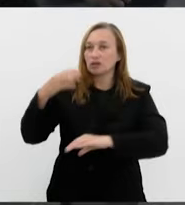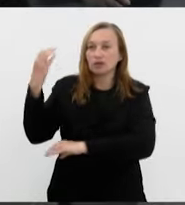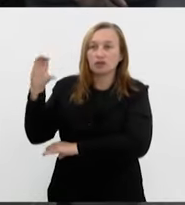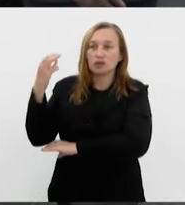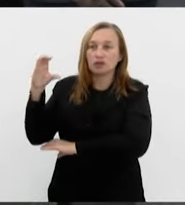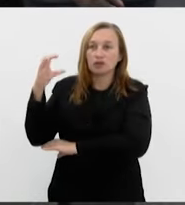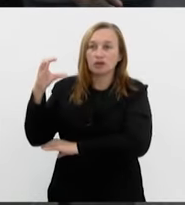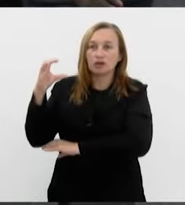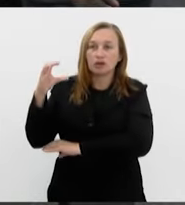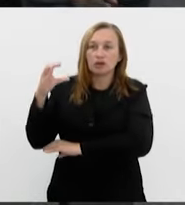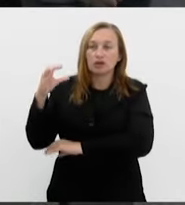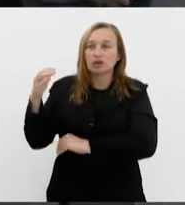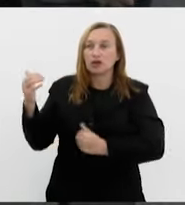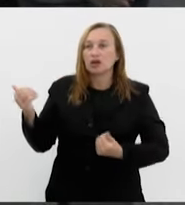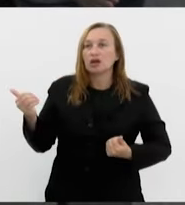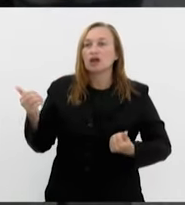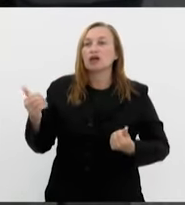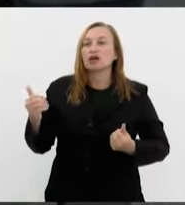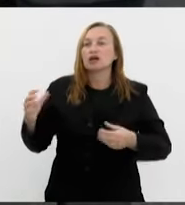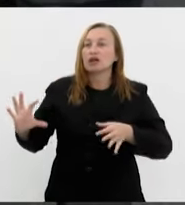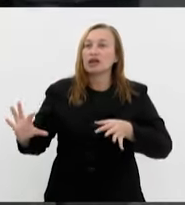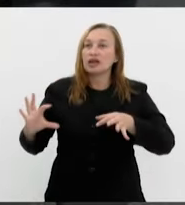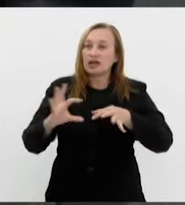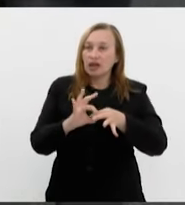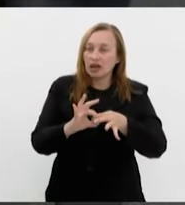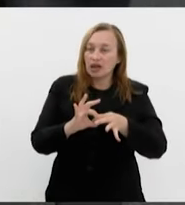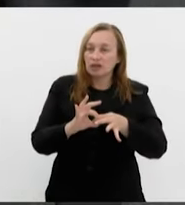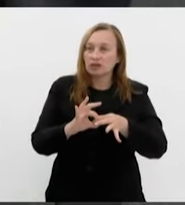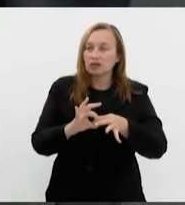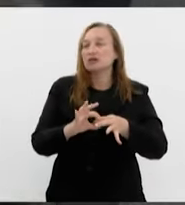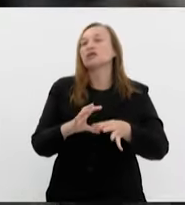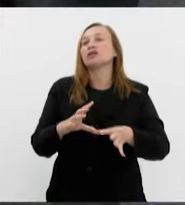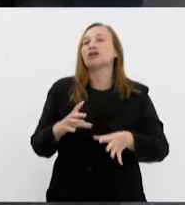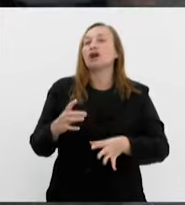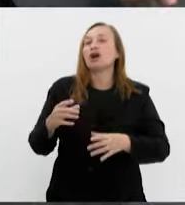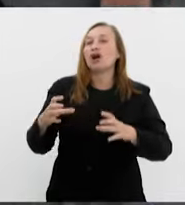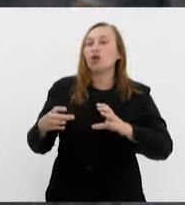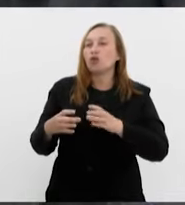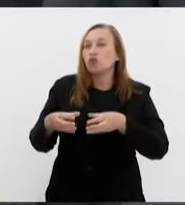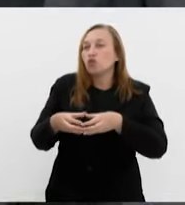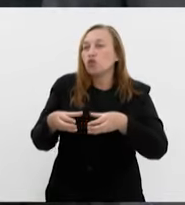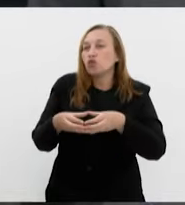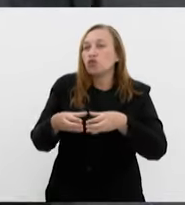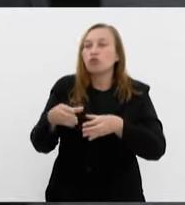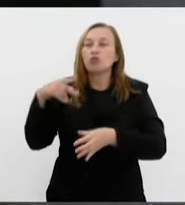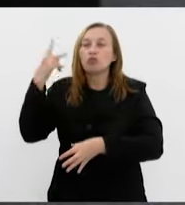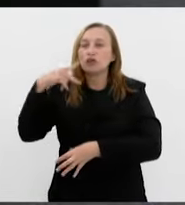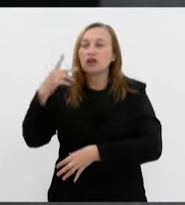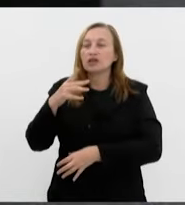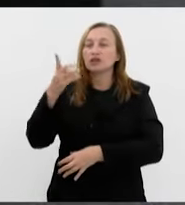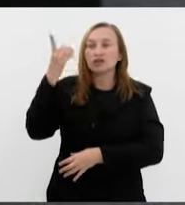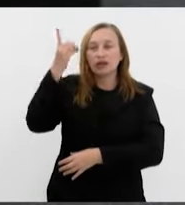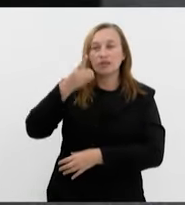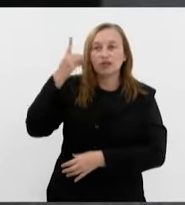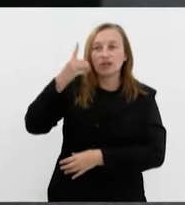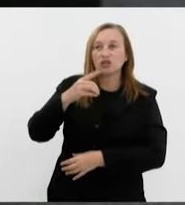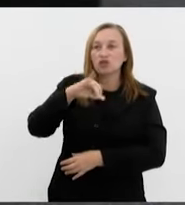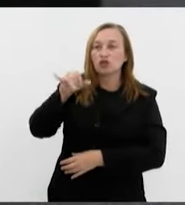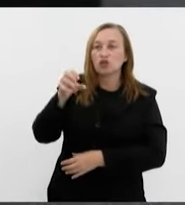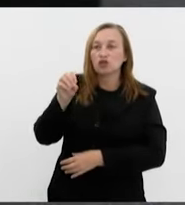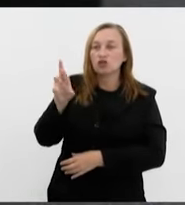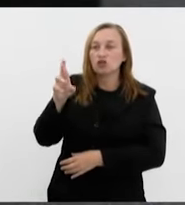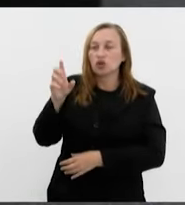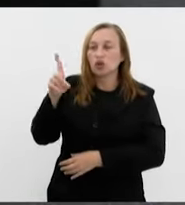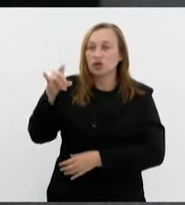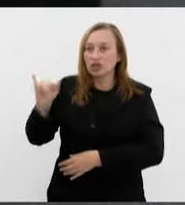de um vereador ligado ao grupo político do deputado Jordi. E pasme, esse policial só